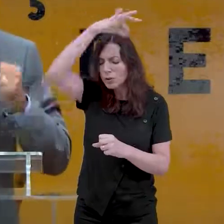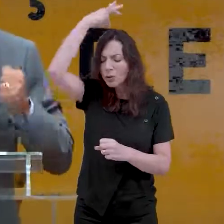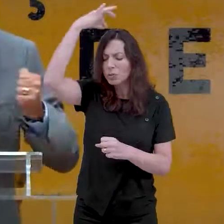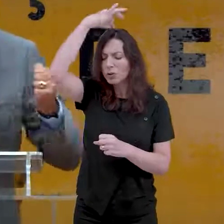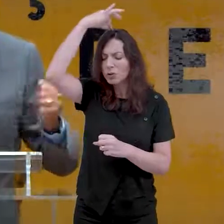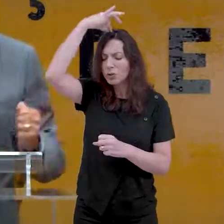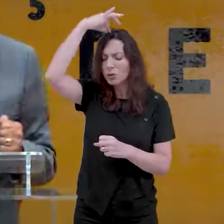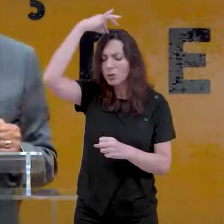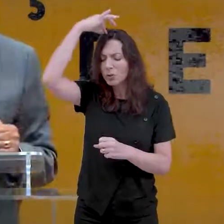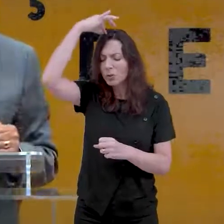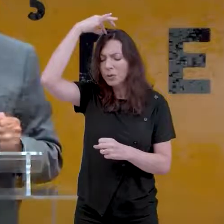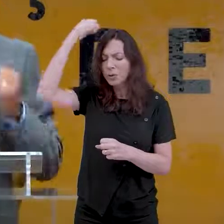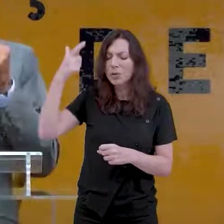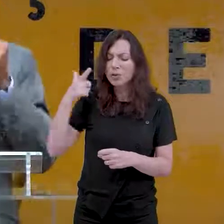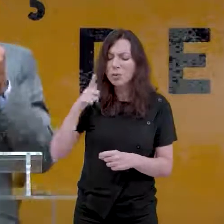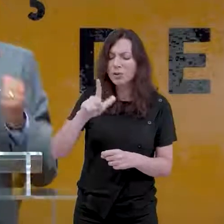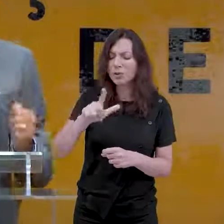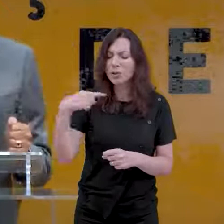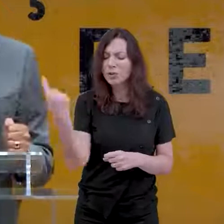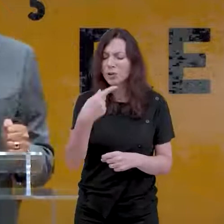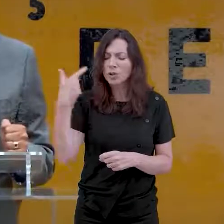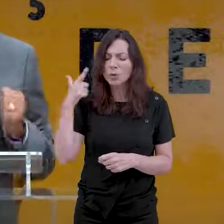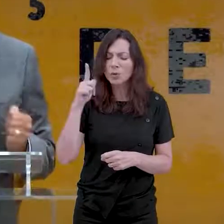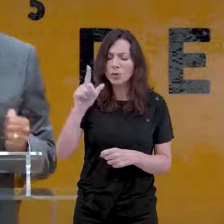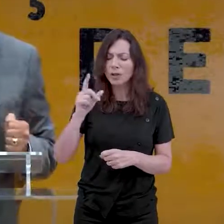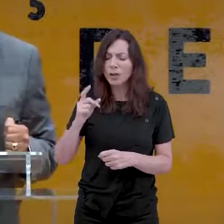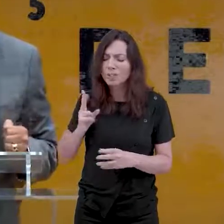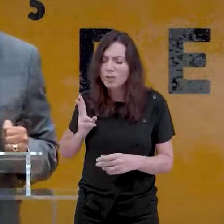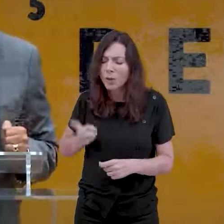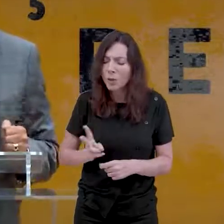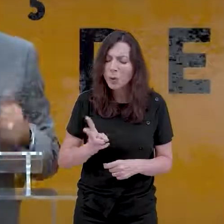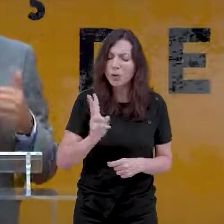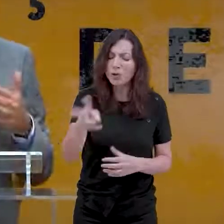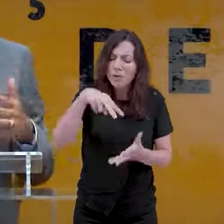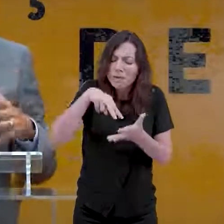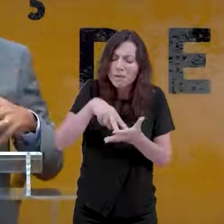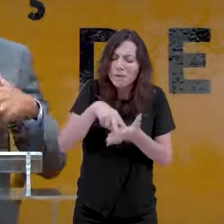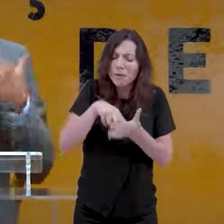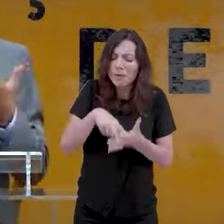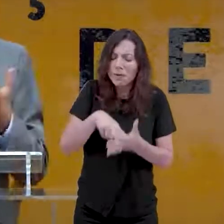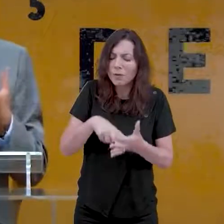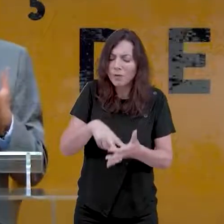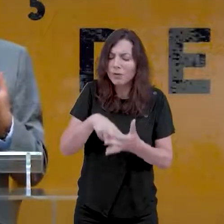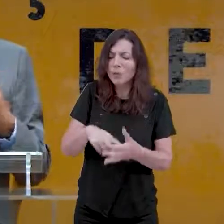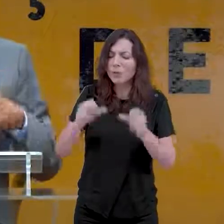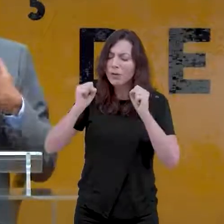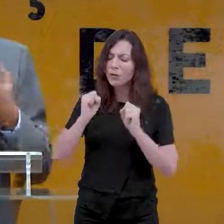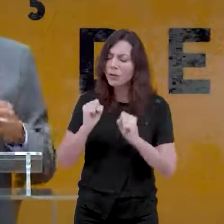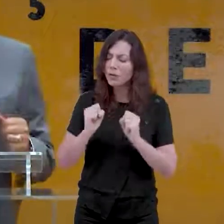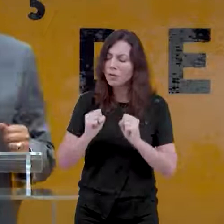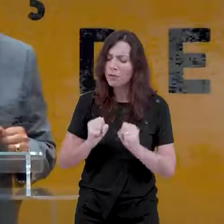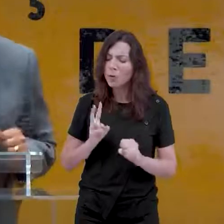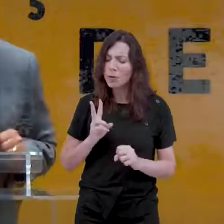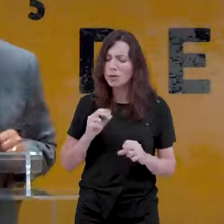na força do Teu poder. Responde a nossa oração, ó Deus, e faze com que a nossa alma encontre em Ti o